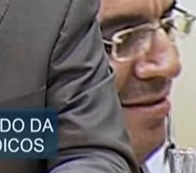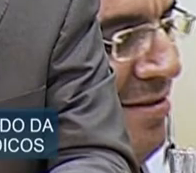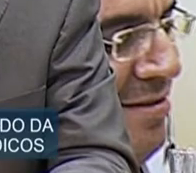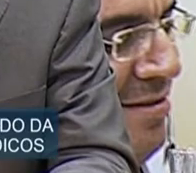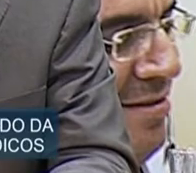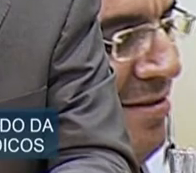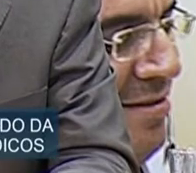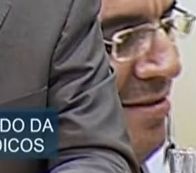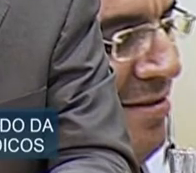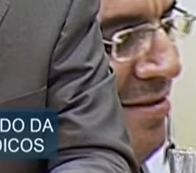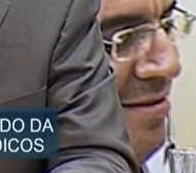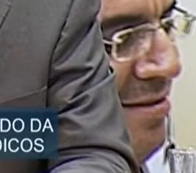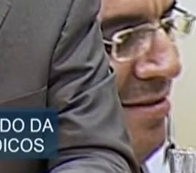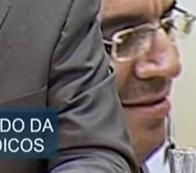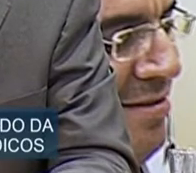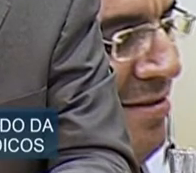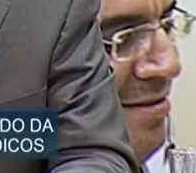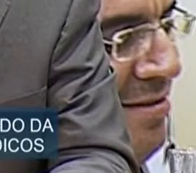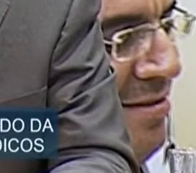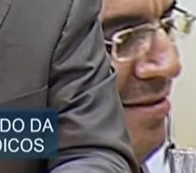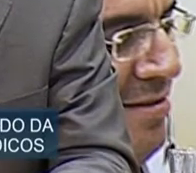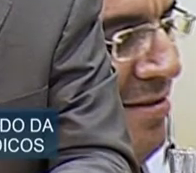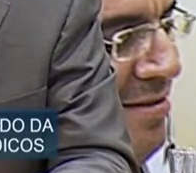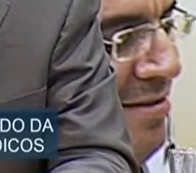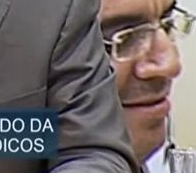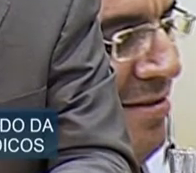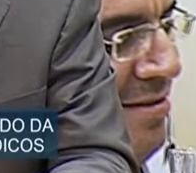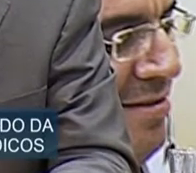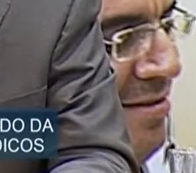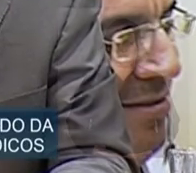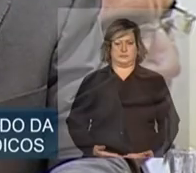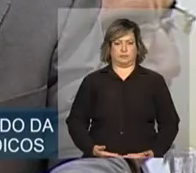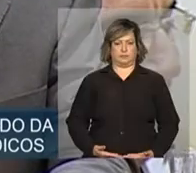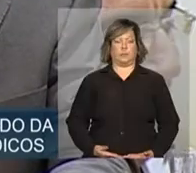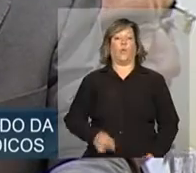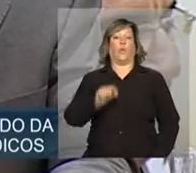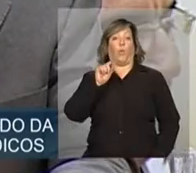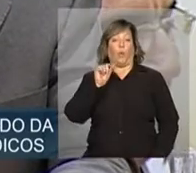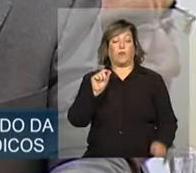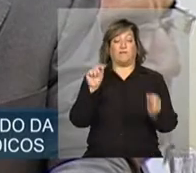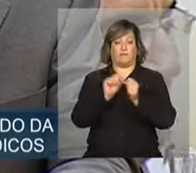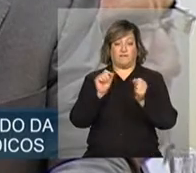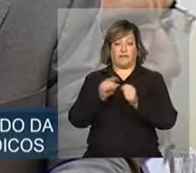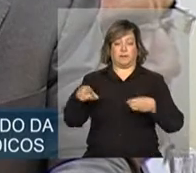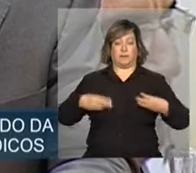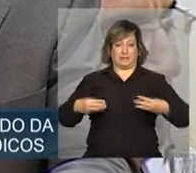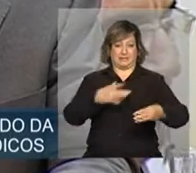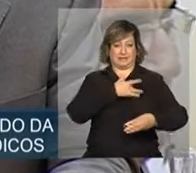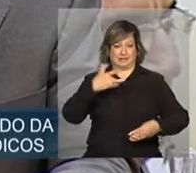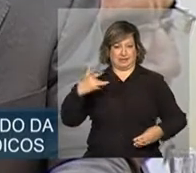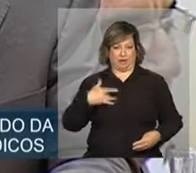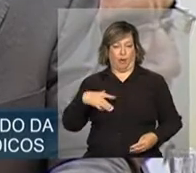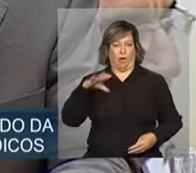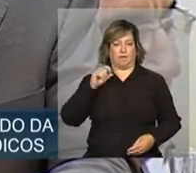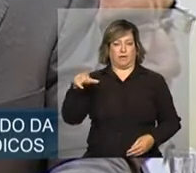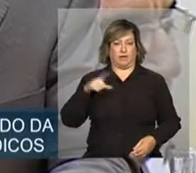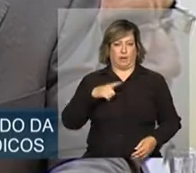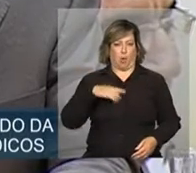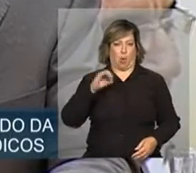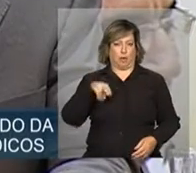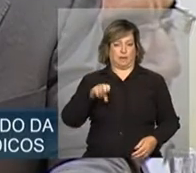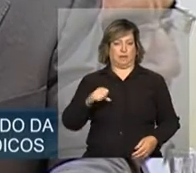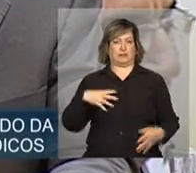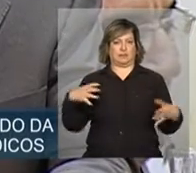geração do INSS foi experiência desse indicado como diretor adjunto da NS desde